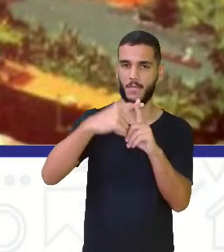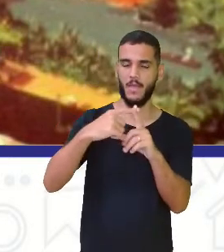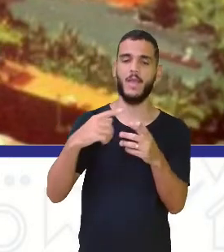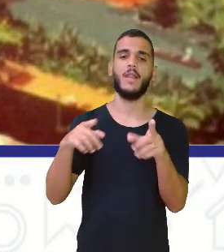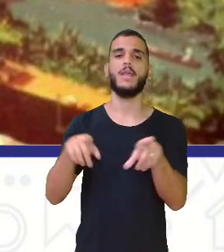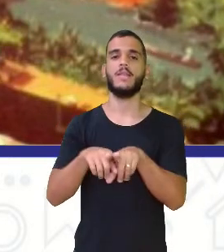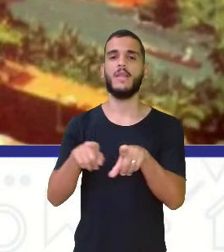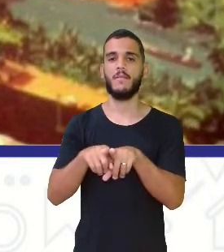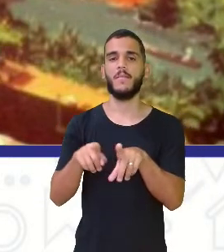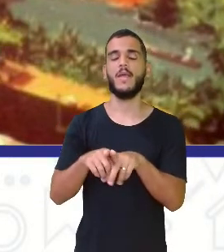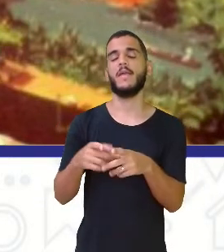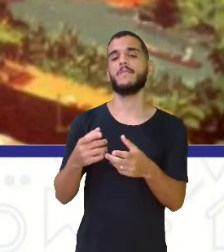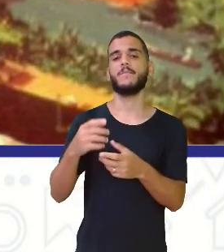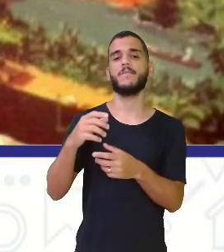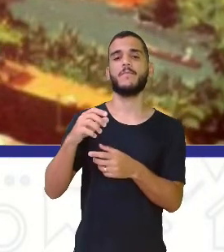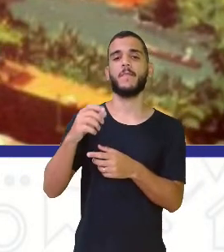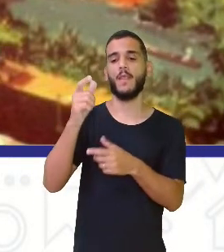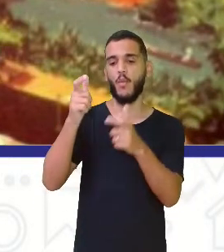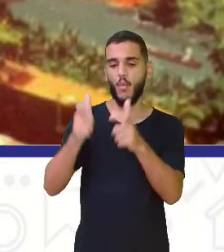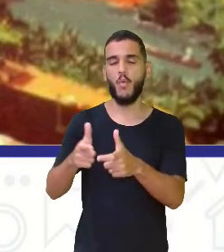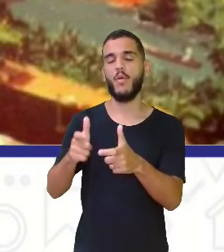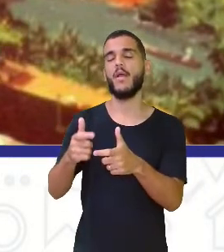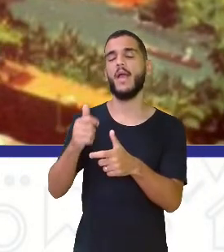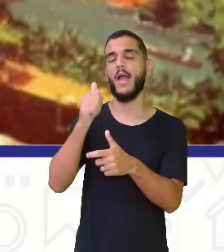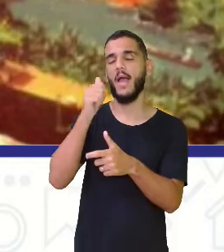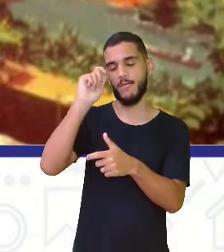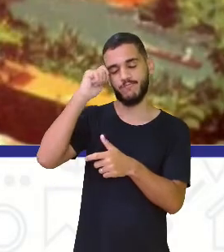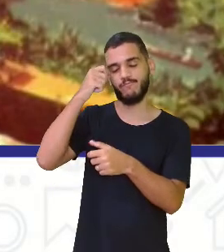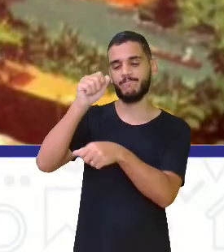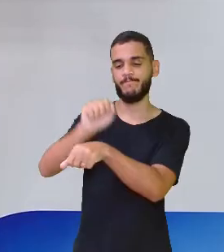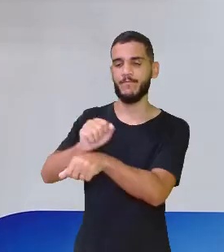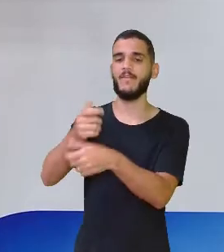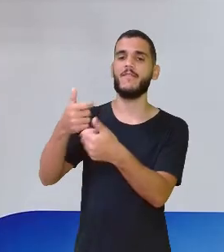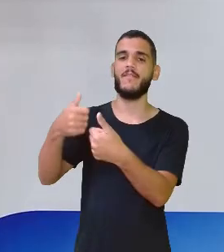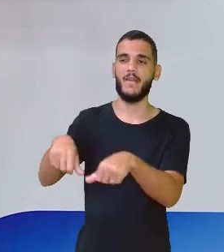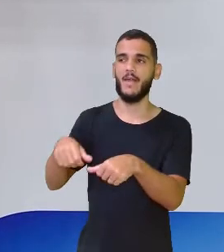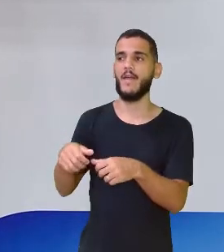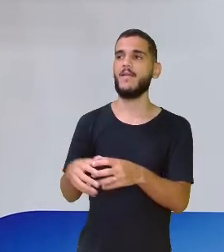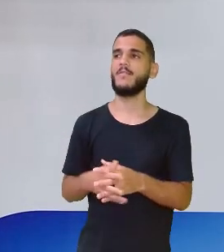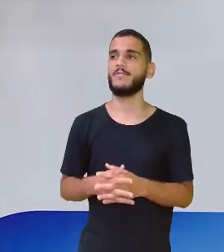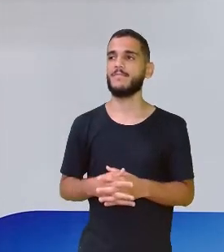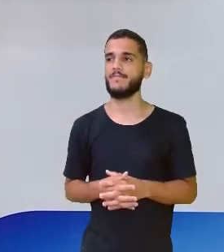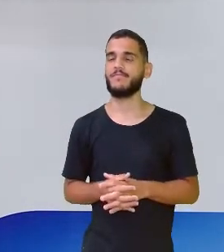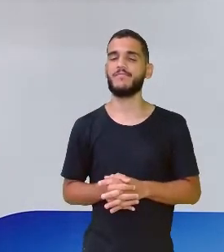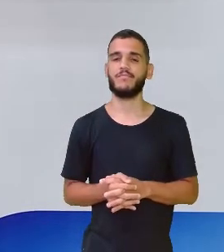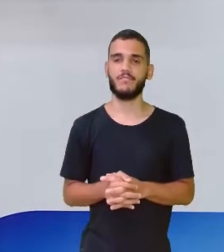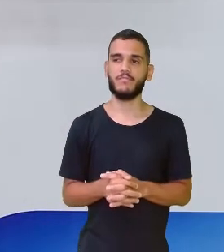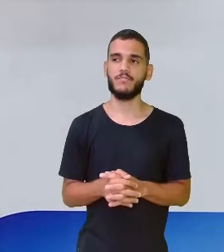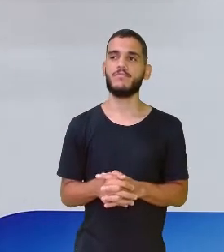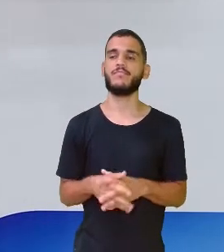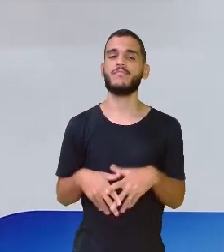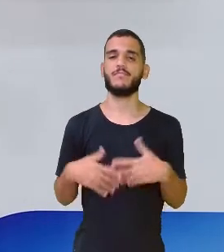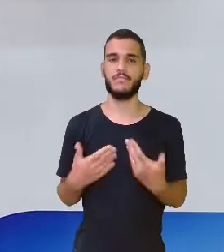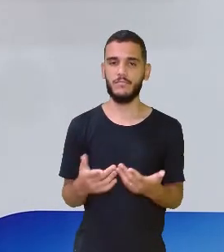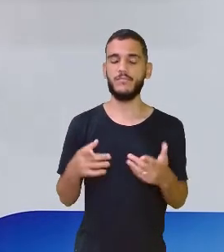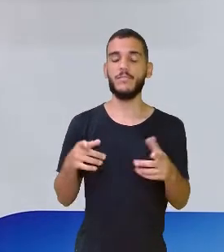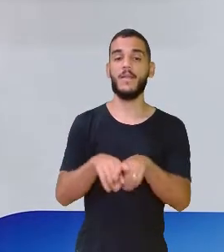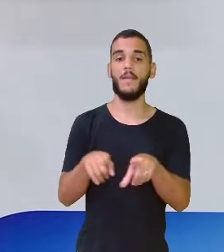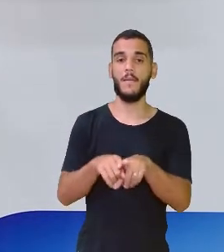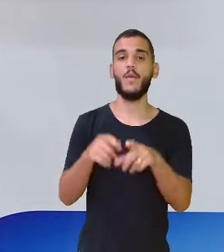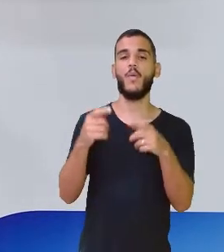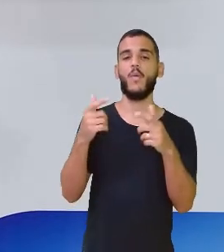local onde ficavam os escravos, o engenho aqui atrás, ó, saindo a fumaça, é a casa de purgar, onde o caldo de cana ele